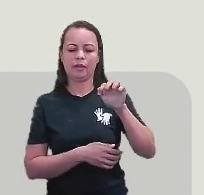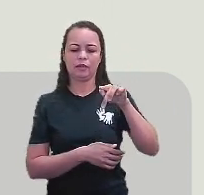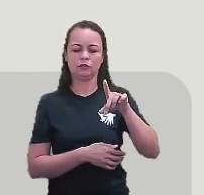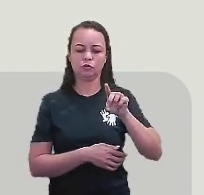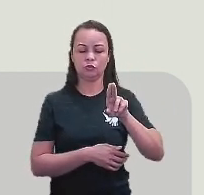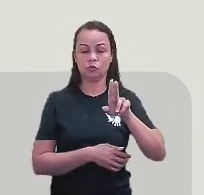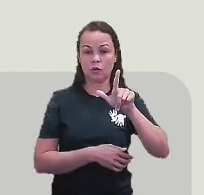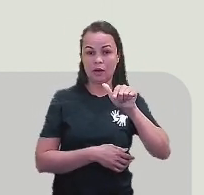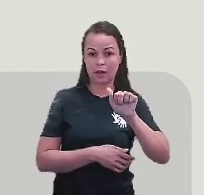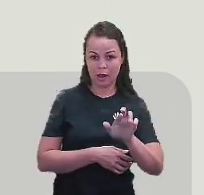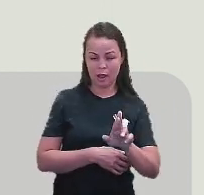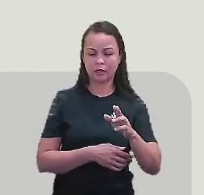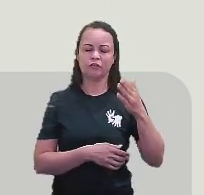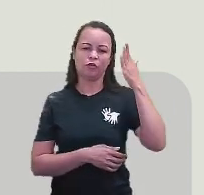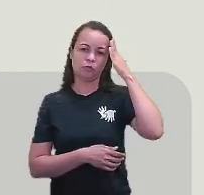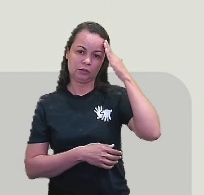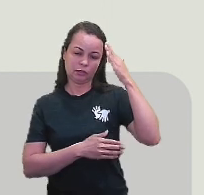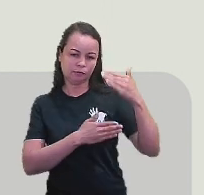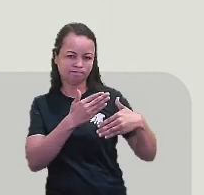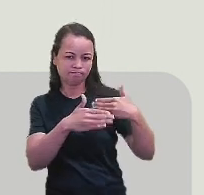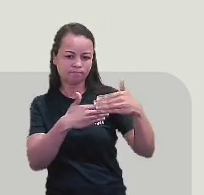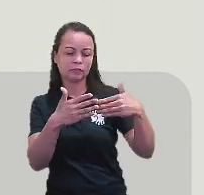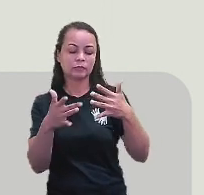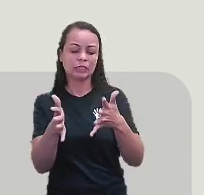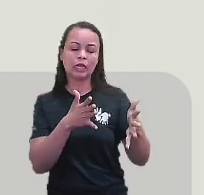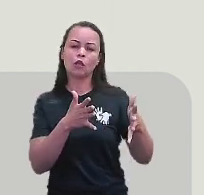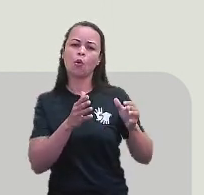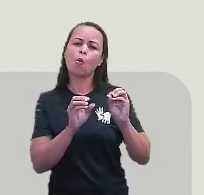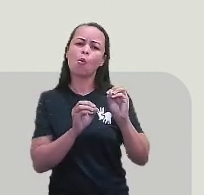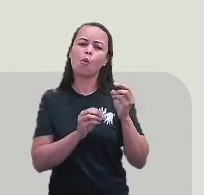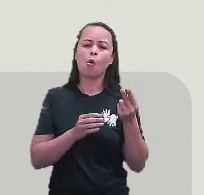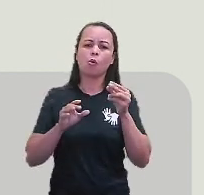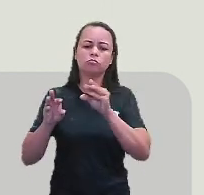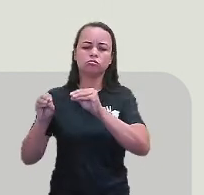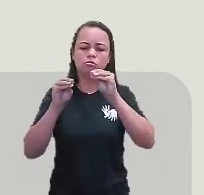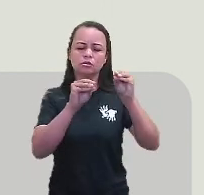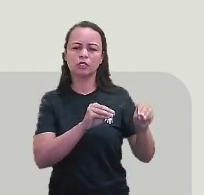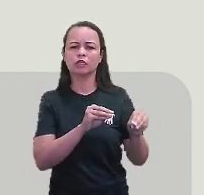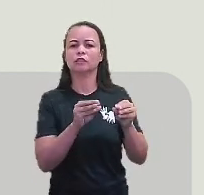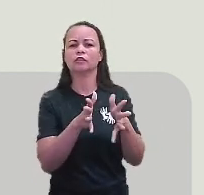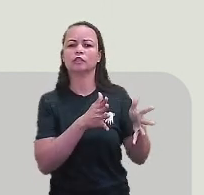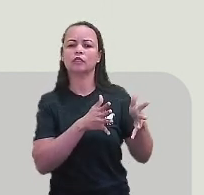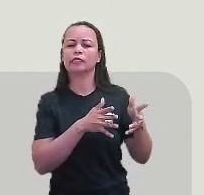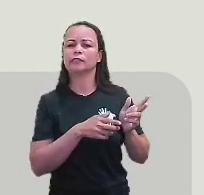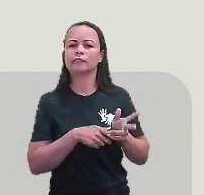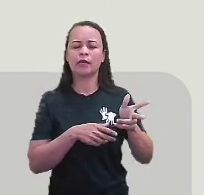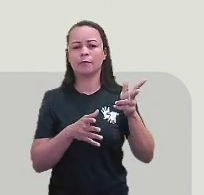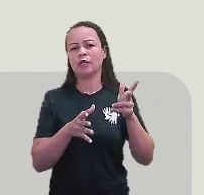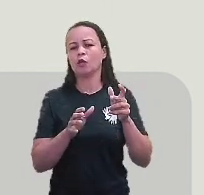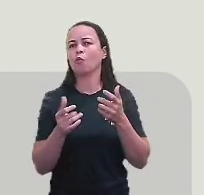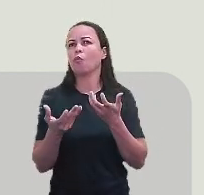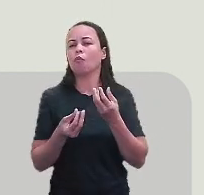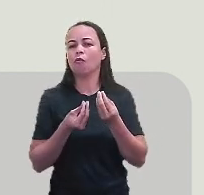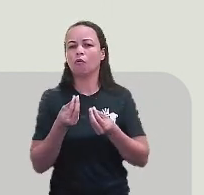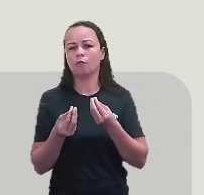isso melhor mais para frente, ou aqueles que migram temporariamente para exercer uma atividade específica, como a